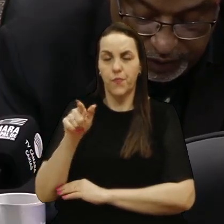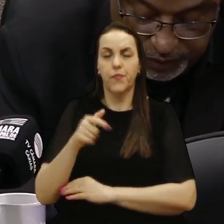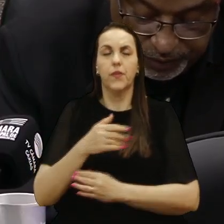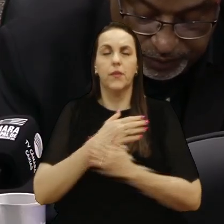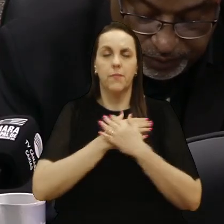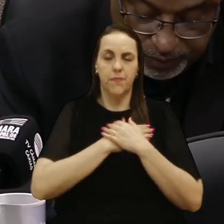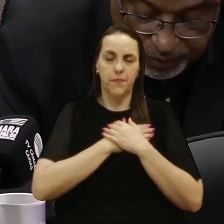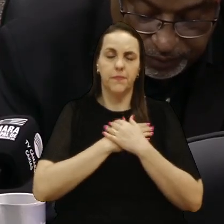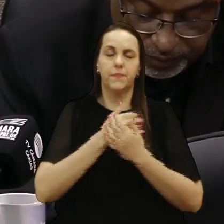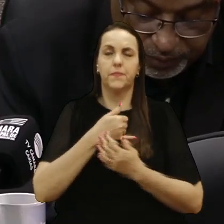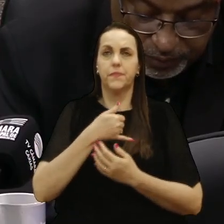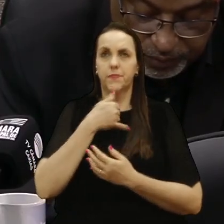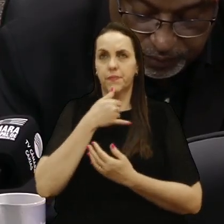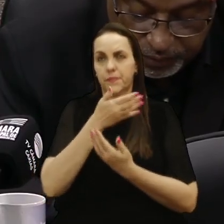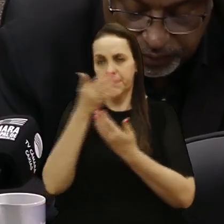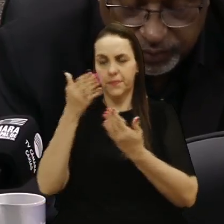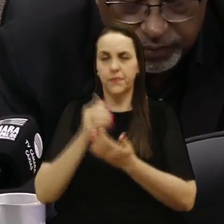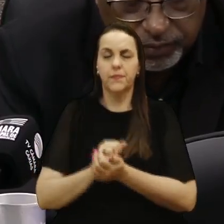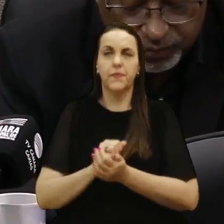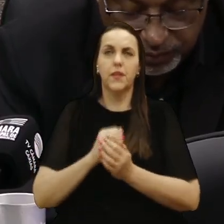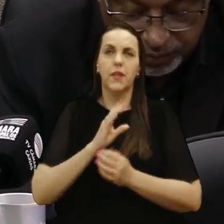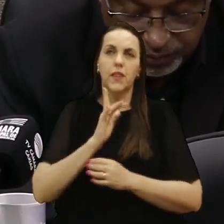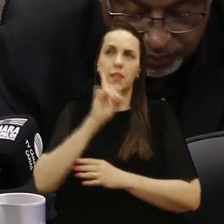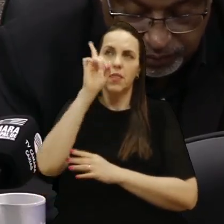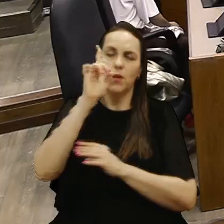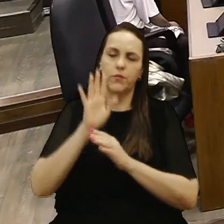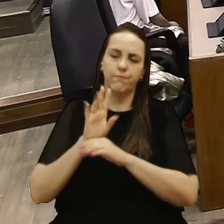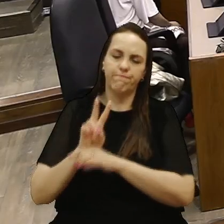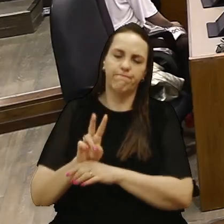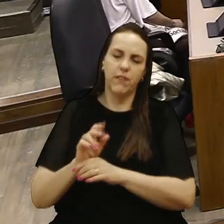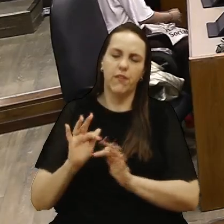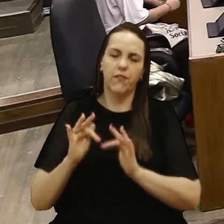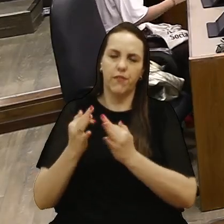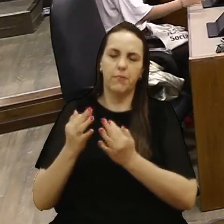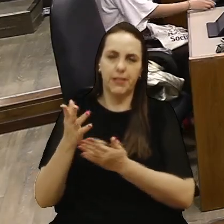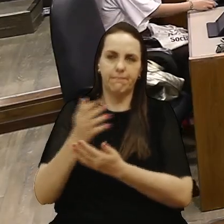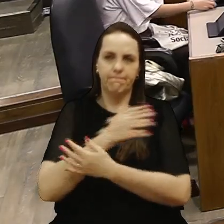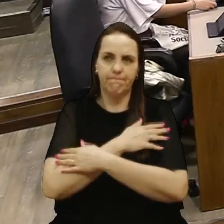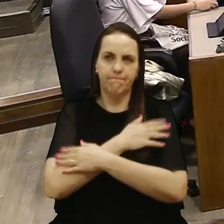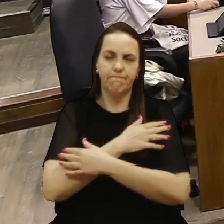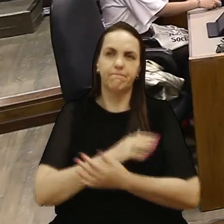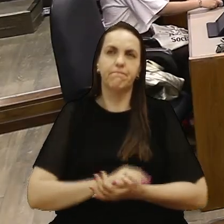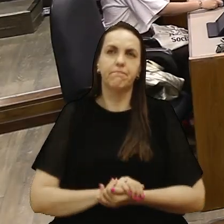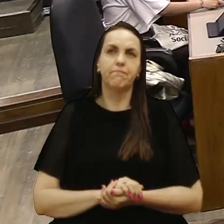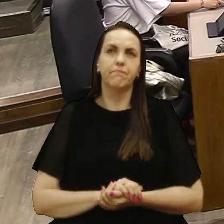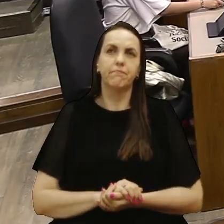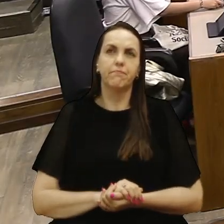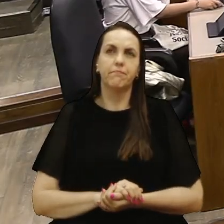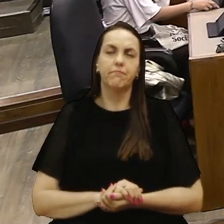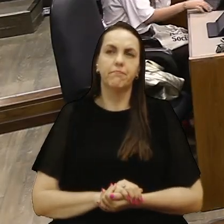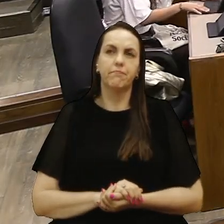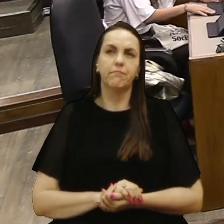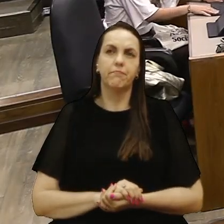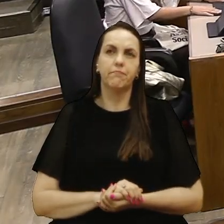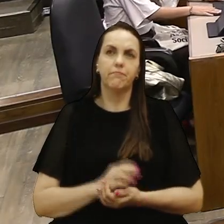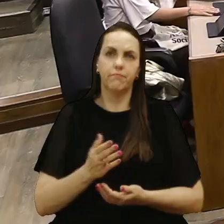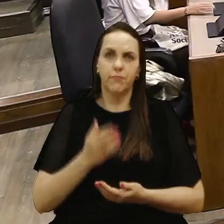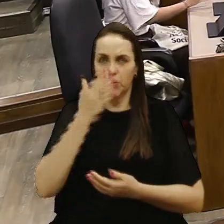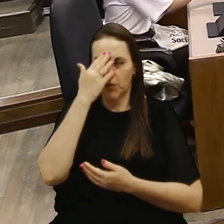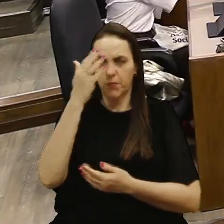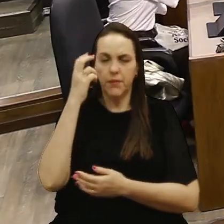que Deus conforte o coração de toda a família. Um abraço. Obrigado, vereador Daniel Santos. Com a palavra, vereador Zé